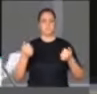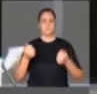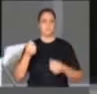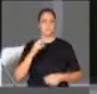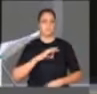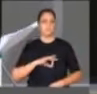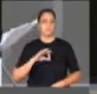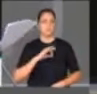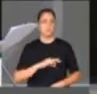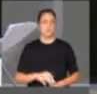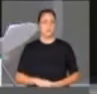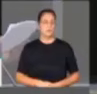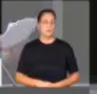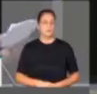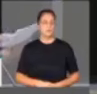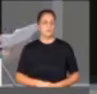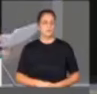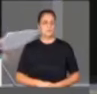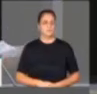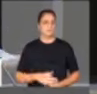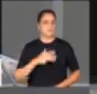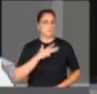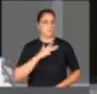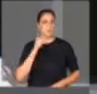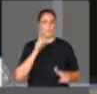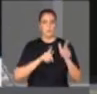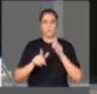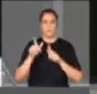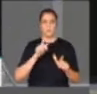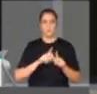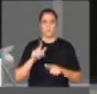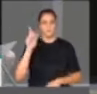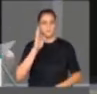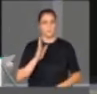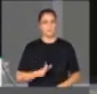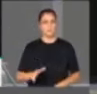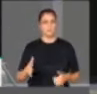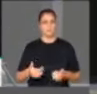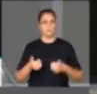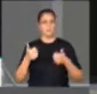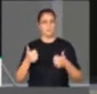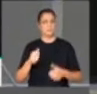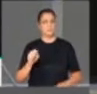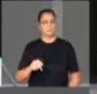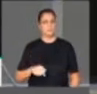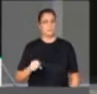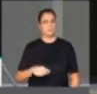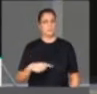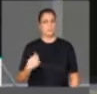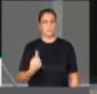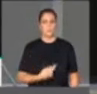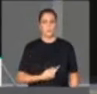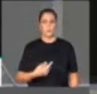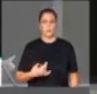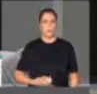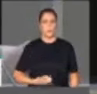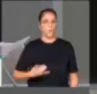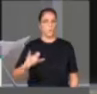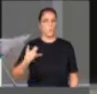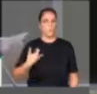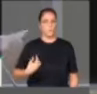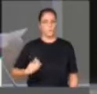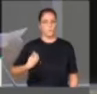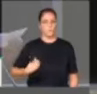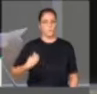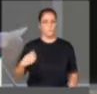é o legado que o presidente Lula deixou ao Brasil. Portanto, nós temos muito orgulho de ter pertencido ao governo do